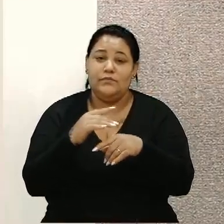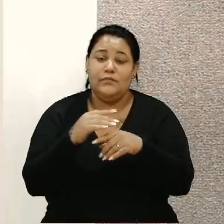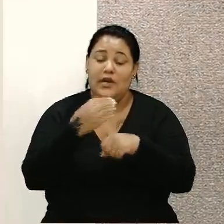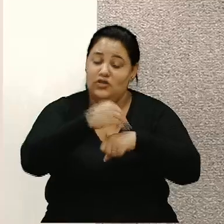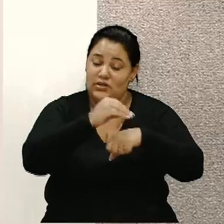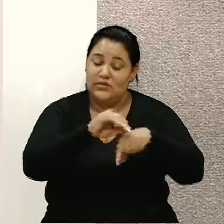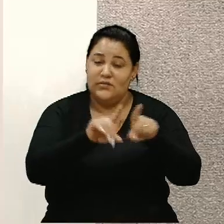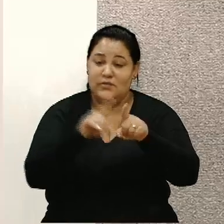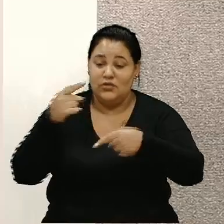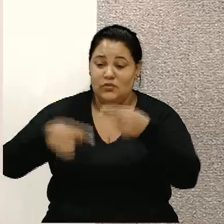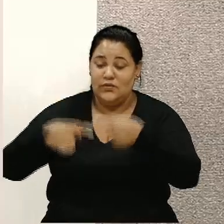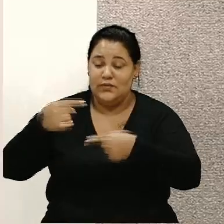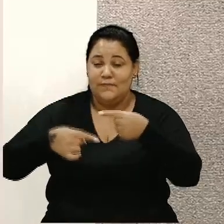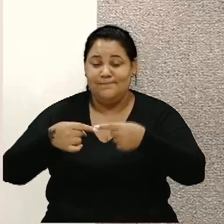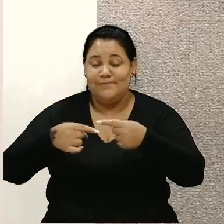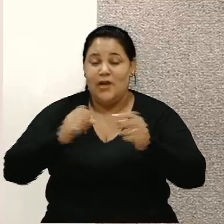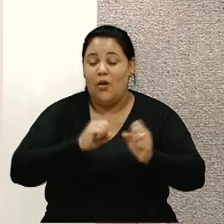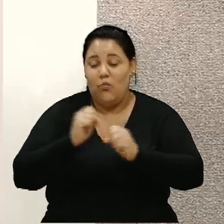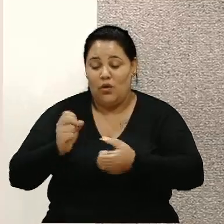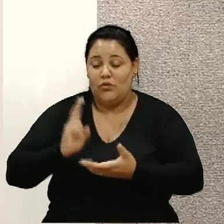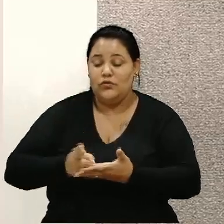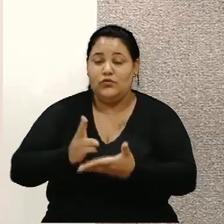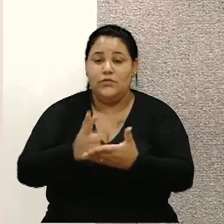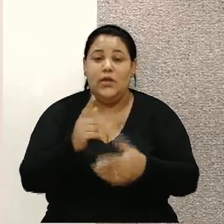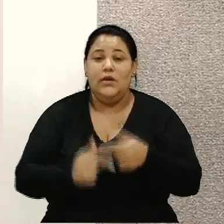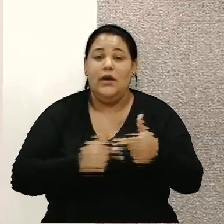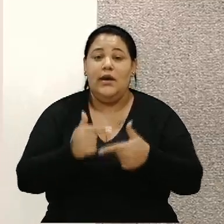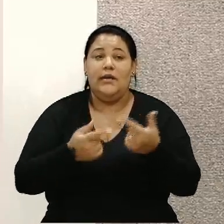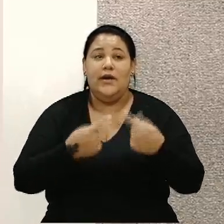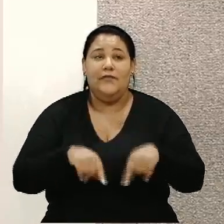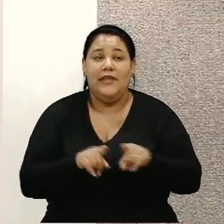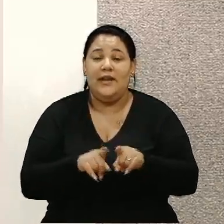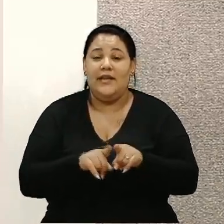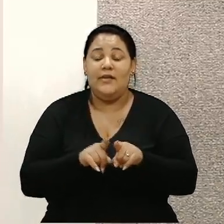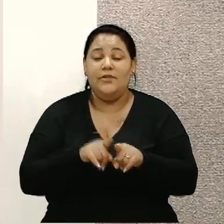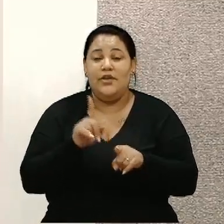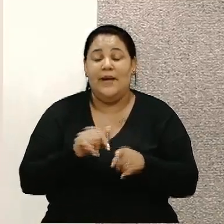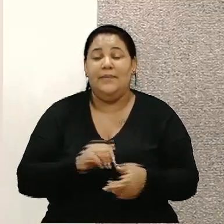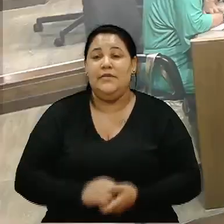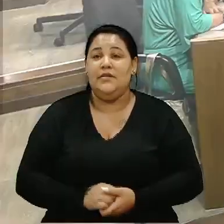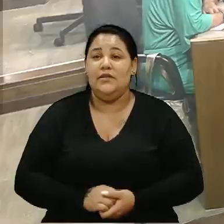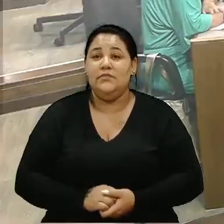e que nós possamos seguir adiante aí trabalhando não somente essas frentes, mas tantas outras que virão. Muito obrigado.